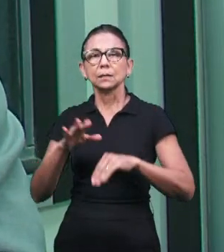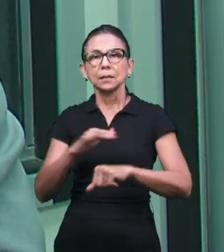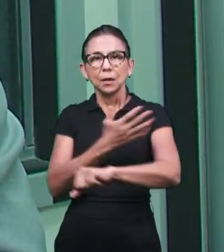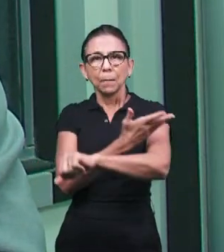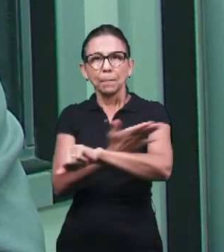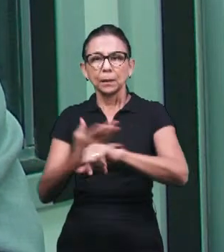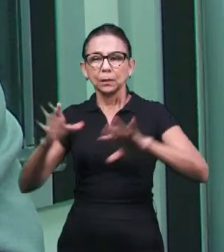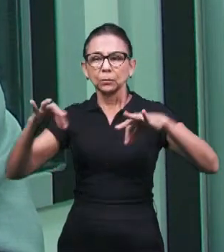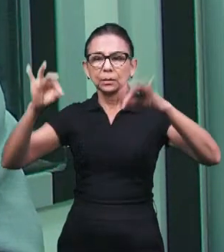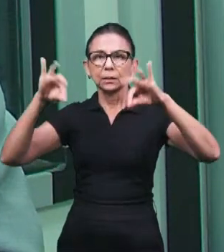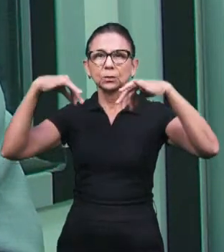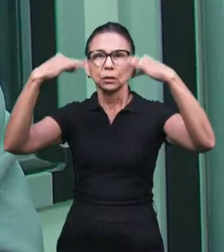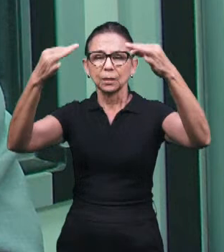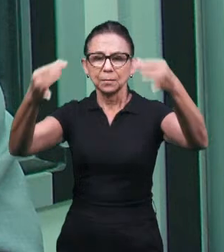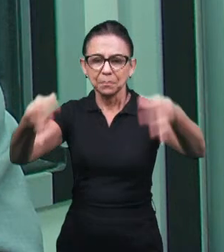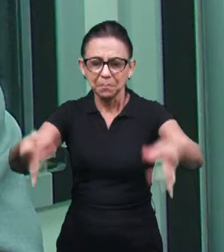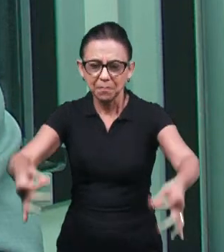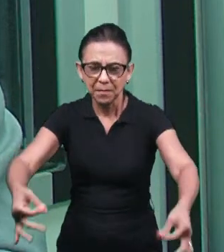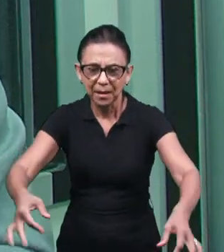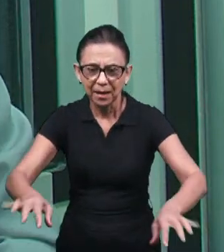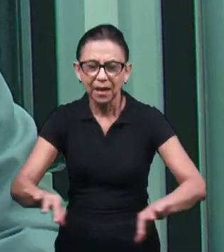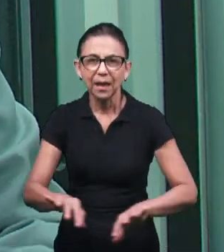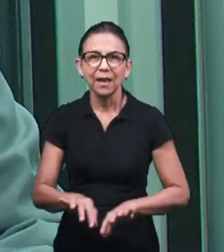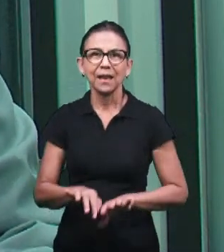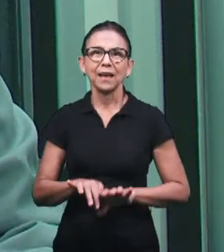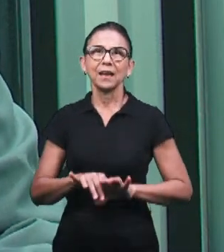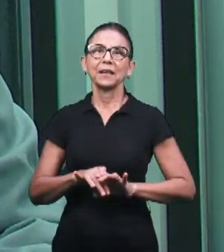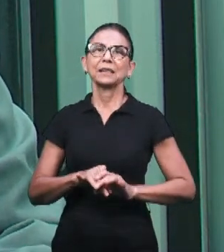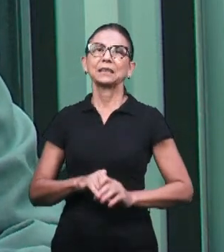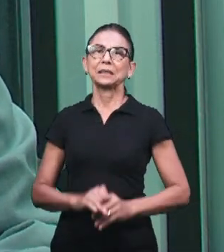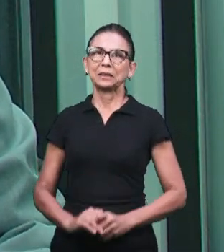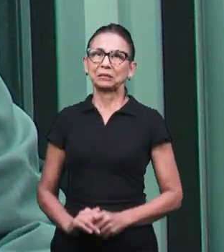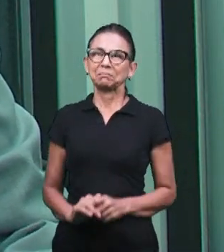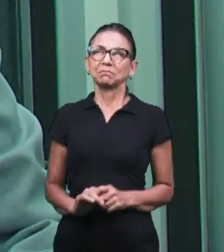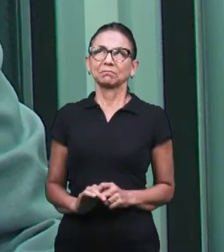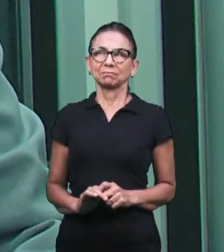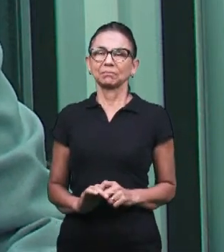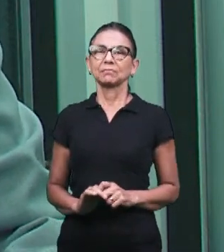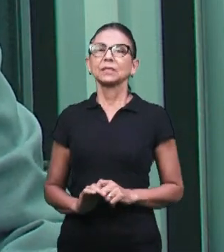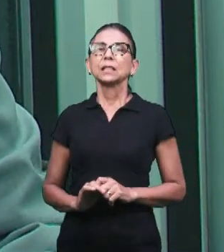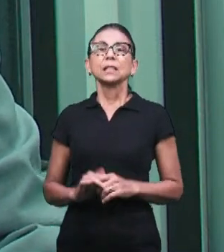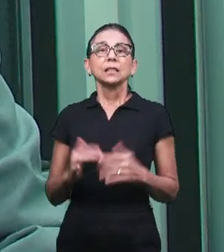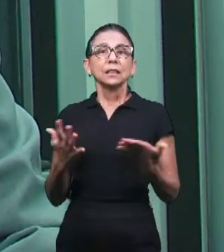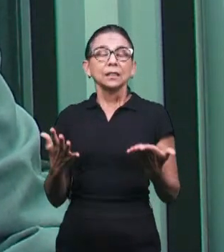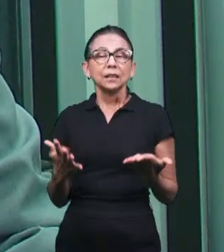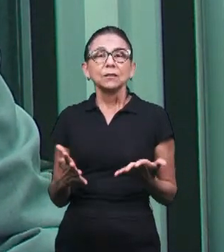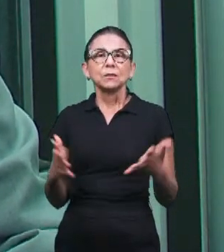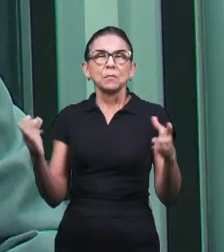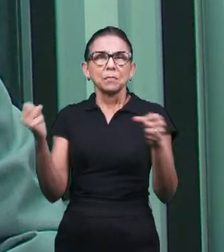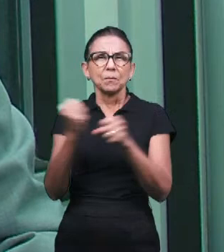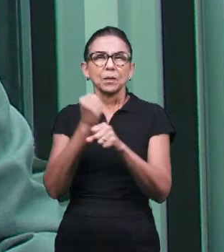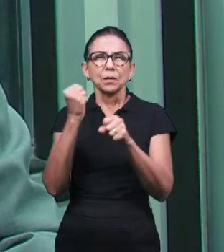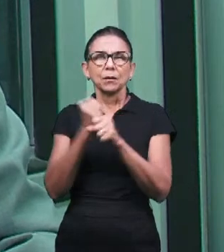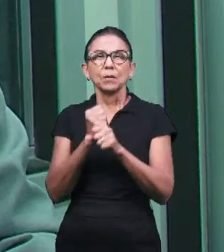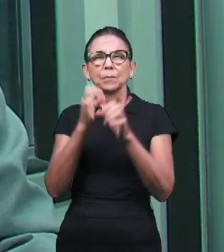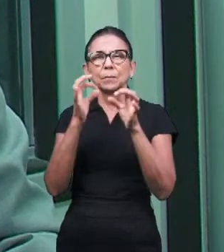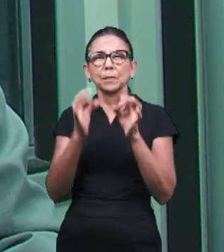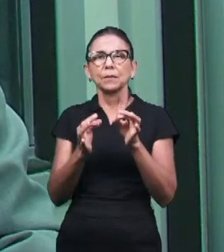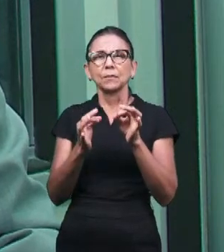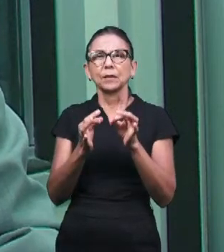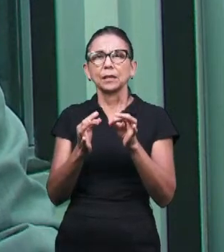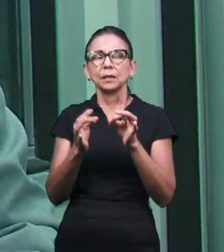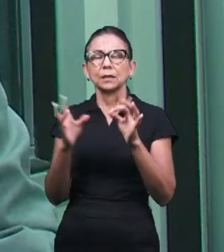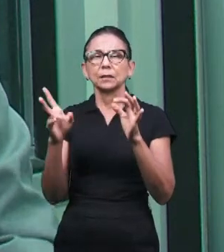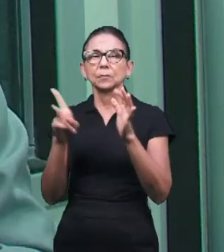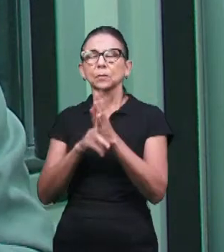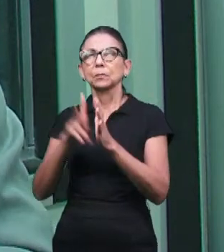nós sabemos que isso não foi uma coisa comum, mas foi uma grande obra que Deus realizou para firmar o nome de Jesus